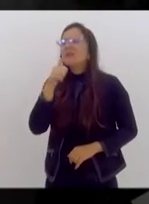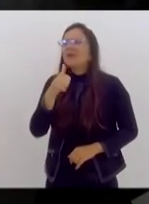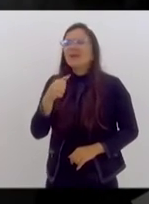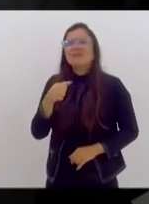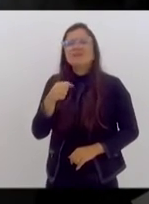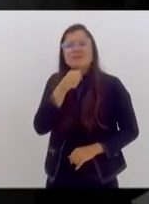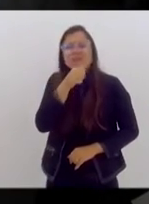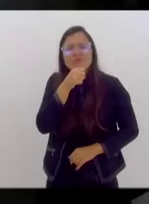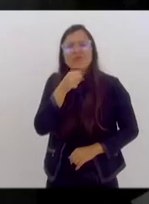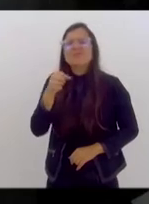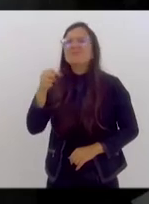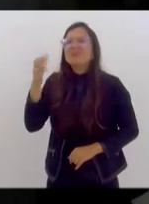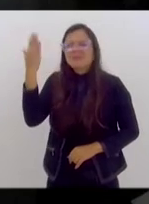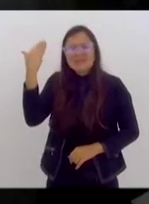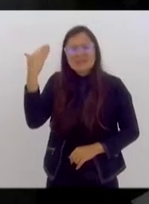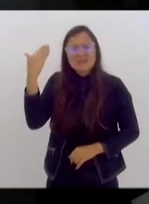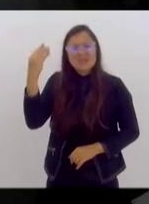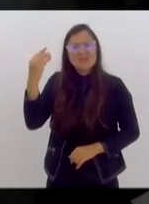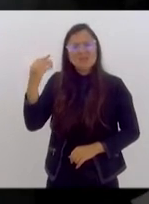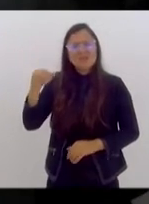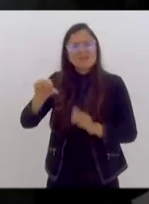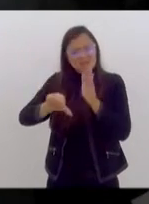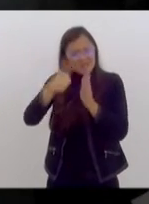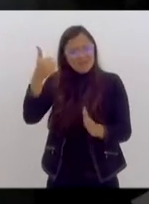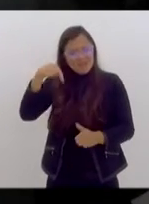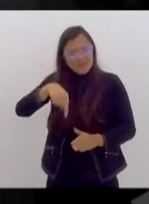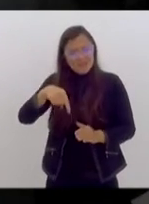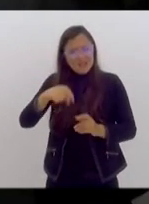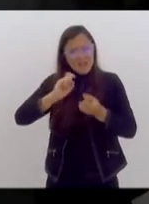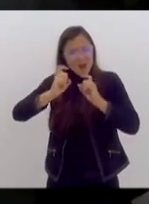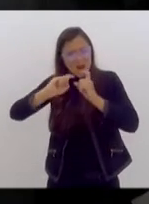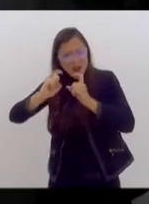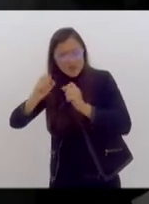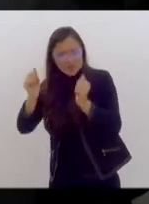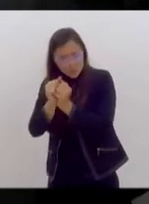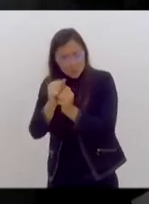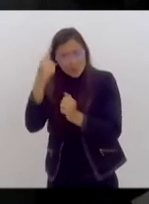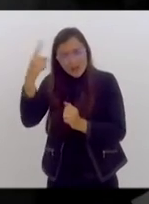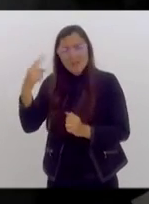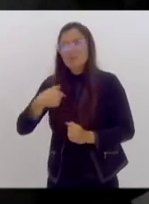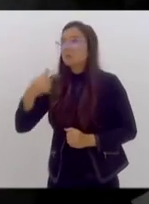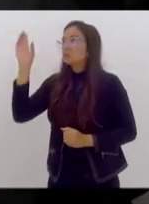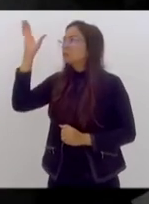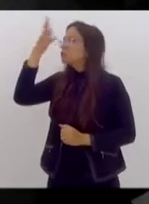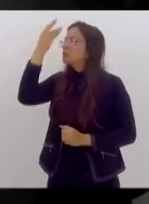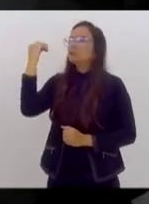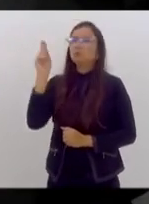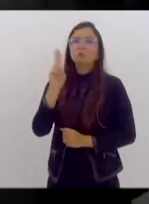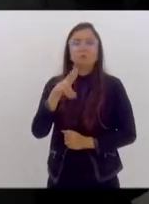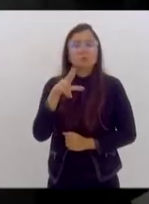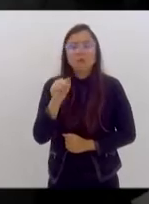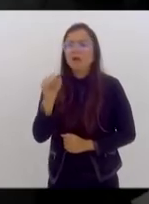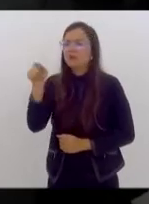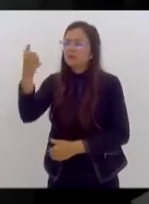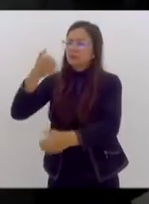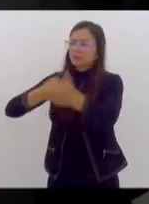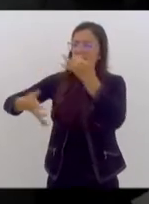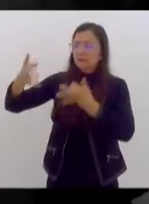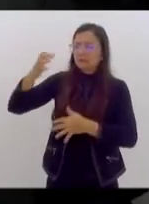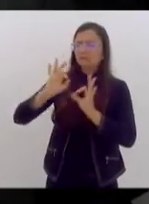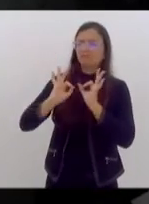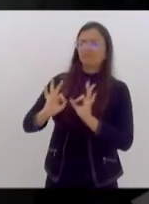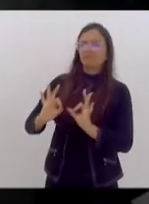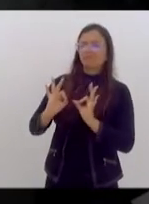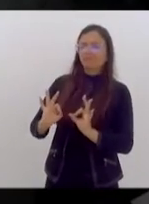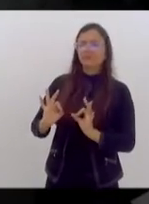que esteve aqui conosco no primeiro dia de audiência e também não vou deixar de esquecer né O que que é é ingressar